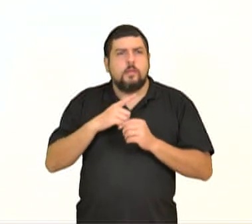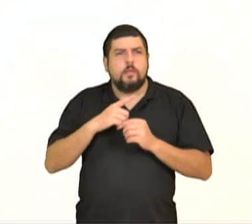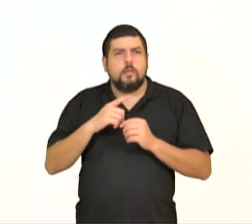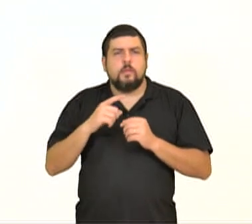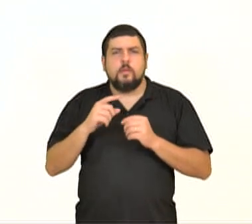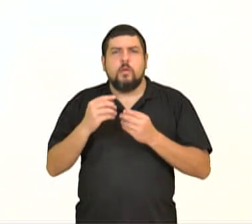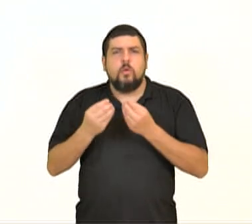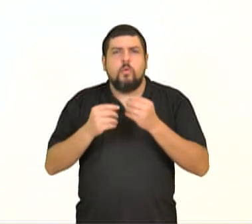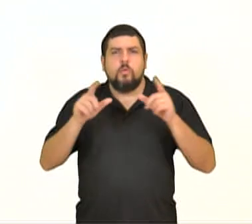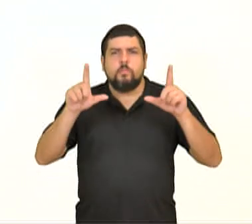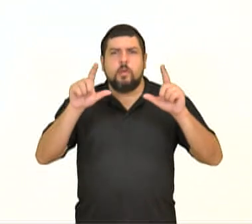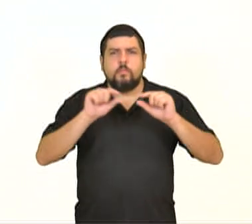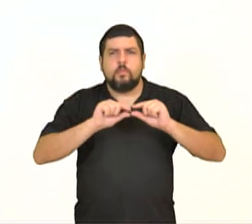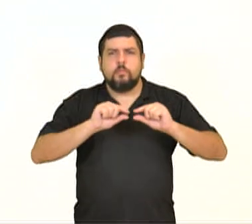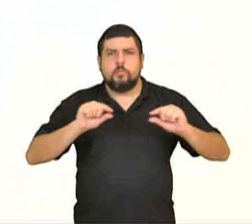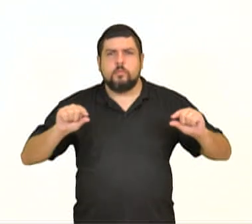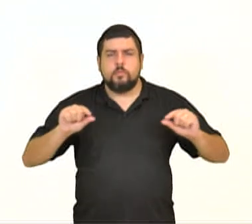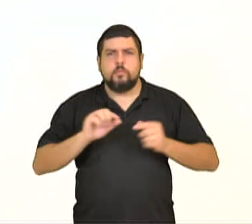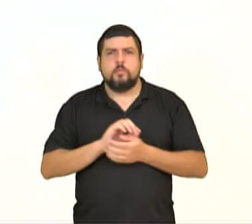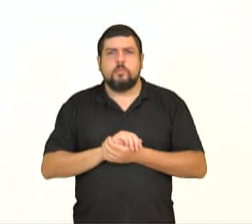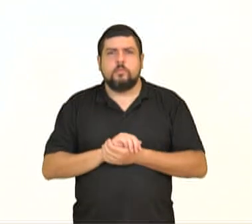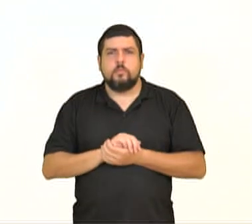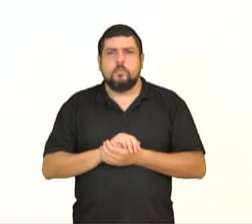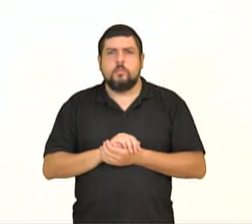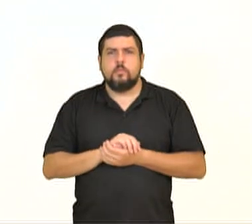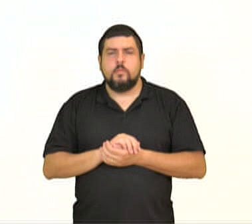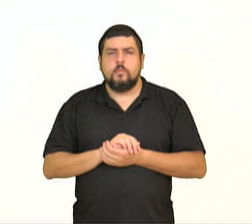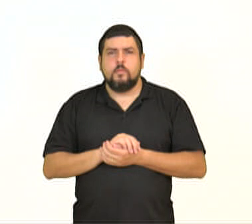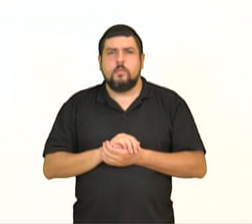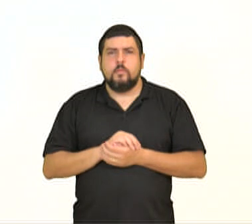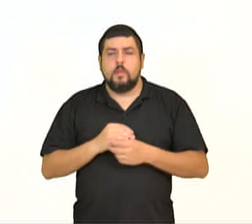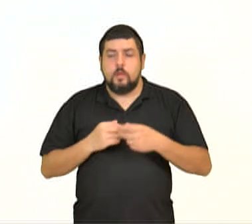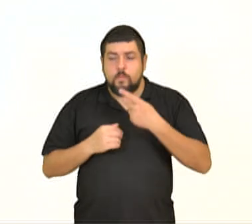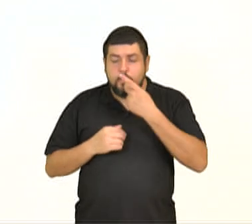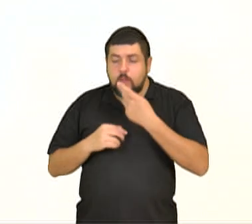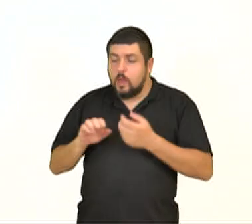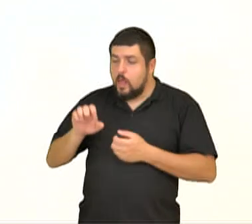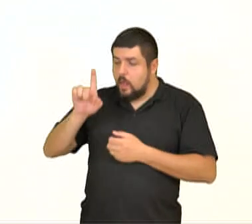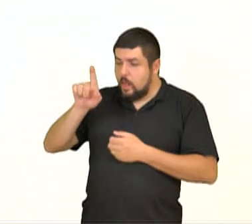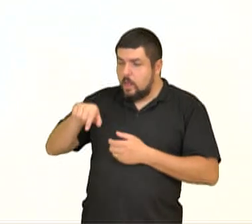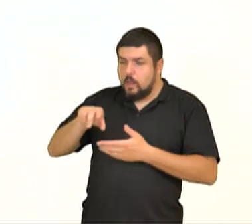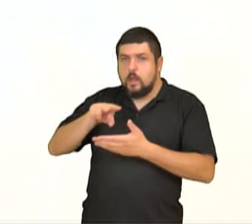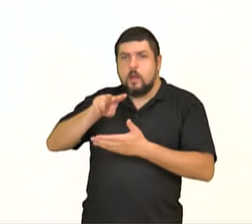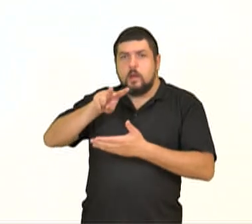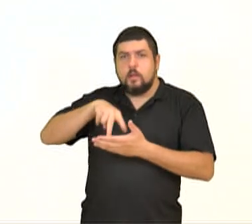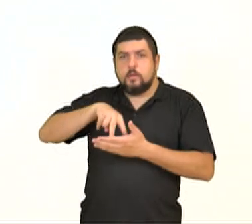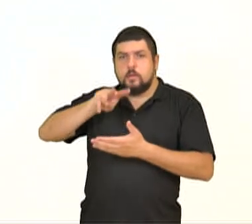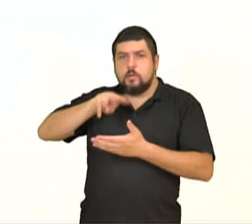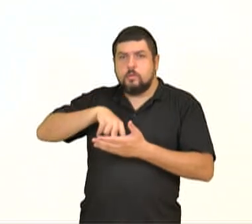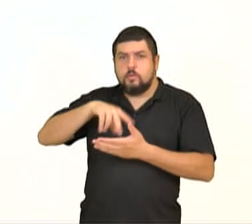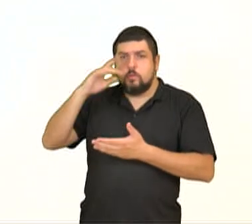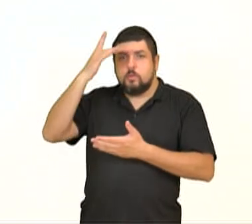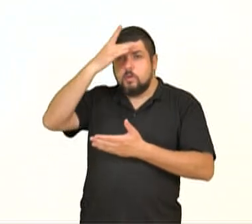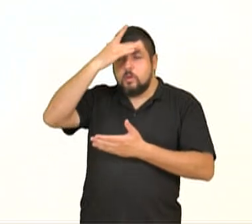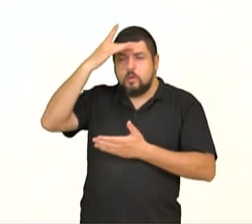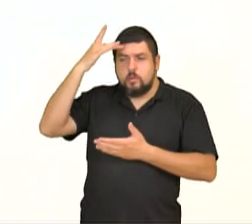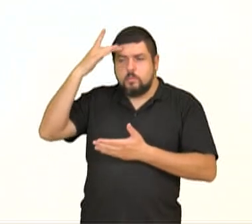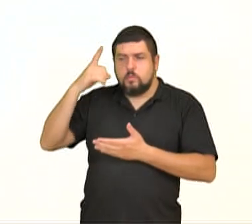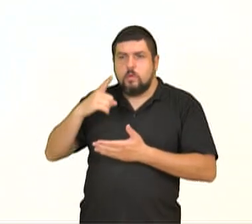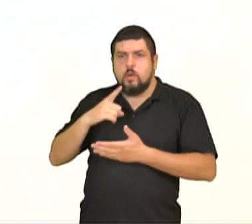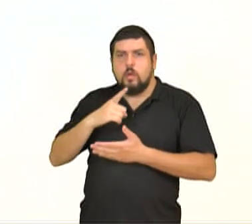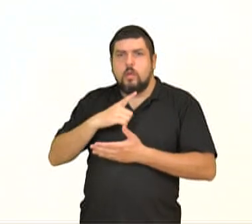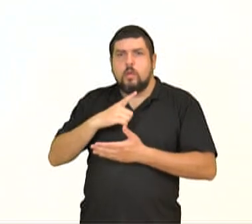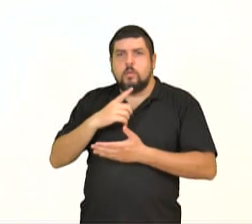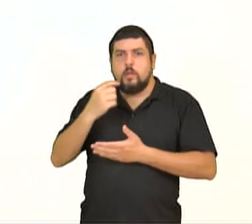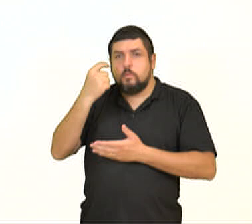informação: isso se chama leitura. É a maneira pela qual as pessoas instalam novos softwares